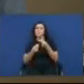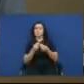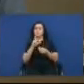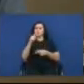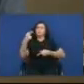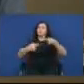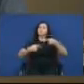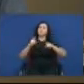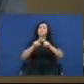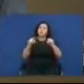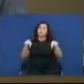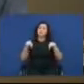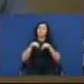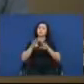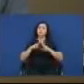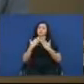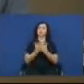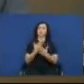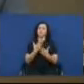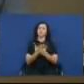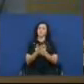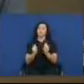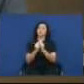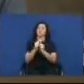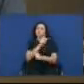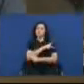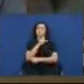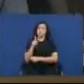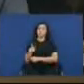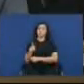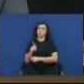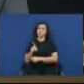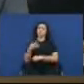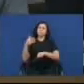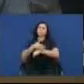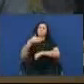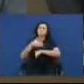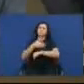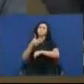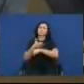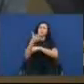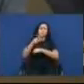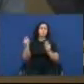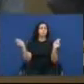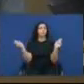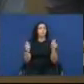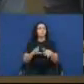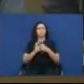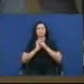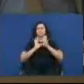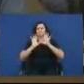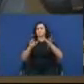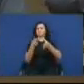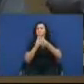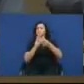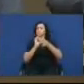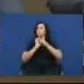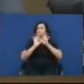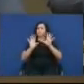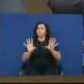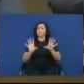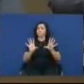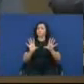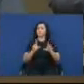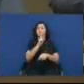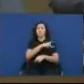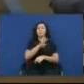depois debater em sala de aula com a professora Emelin. Venham sempre. A Câmara Municipal está de portas abertas para todos